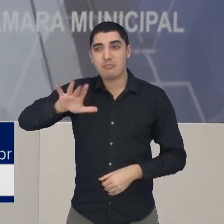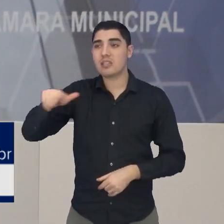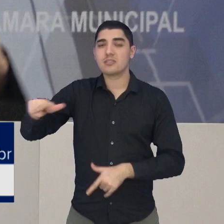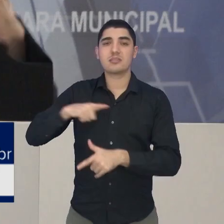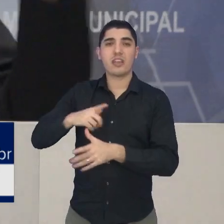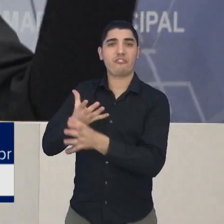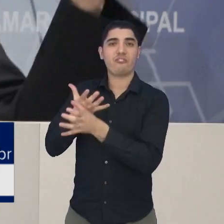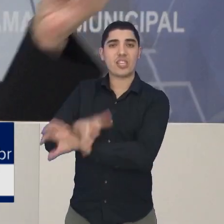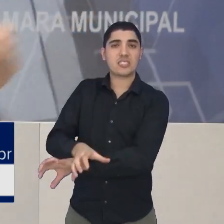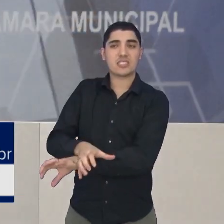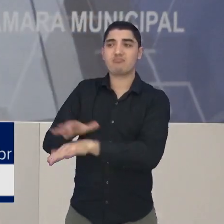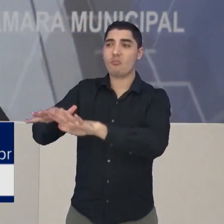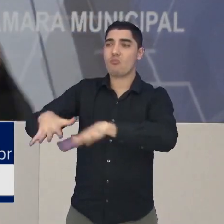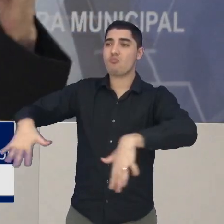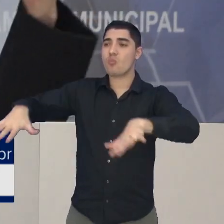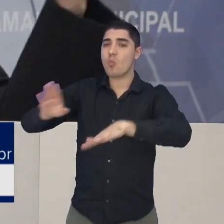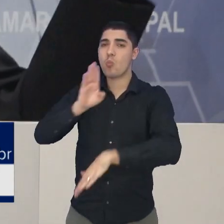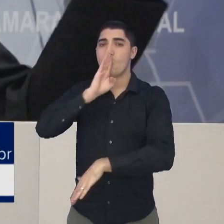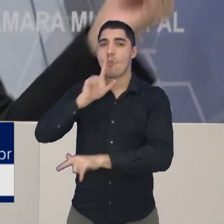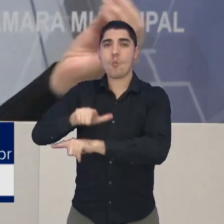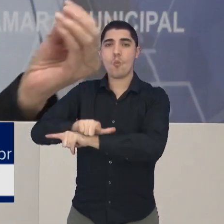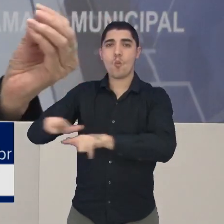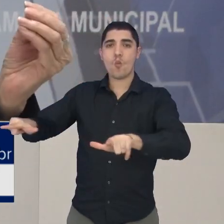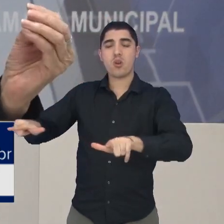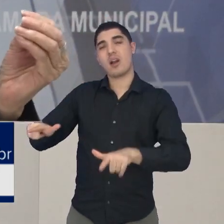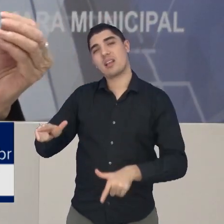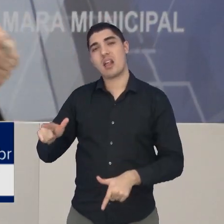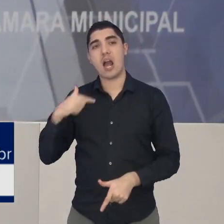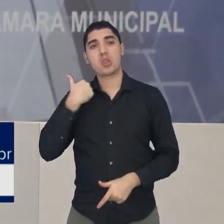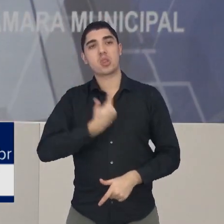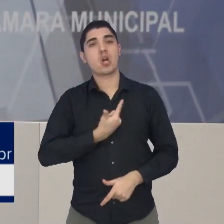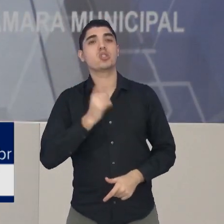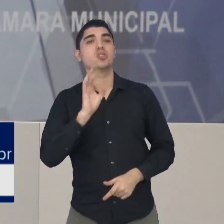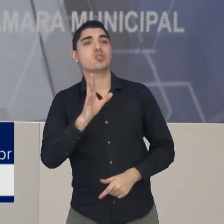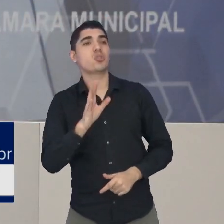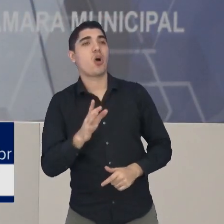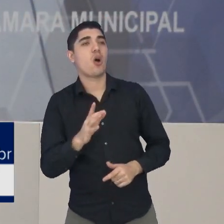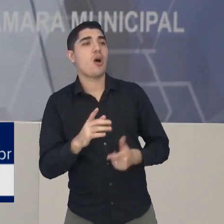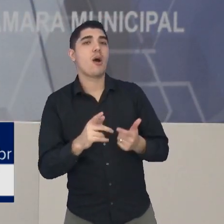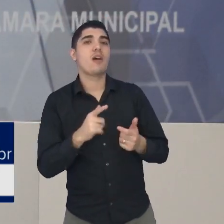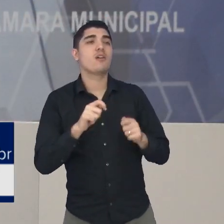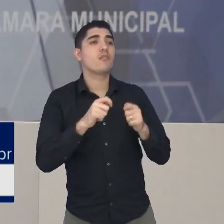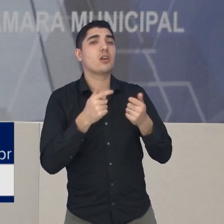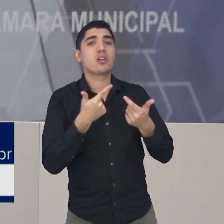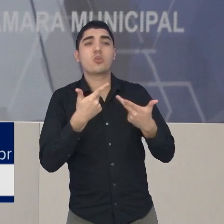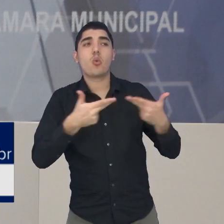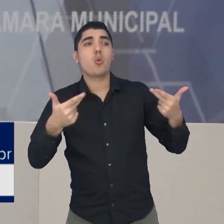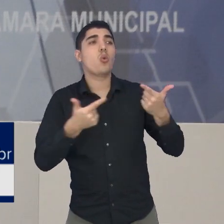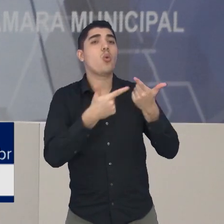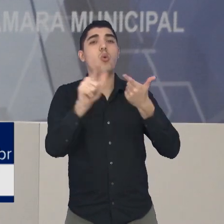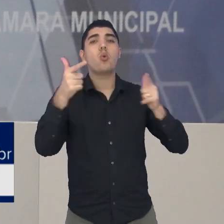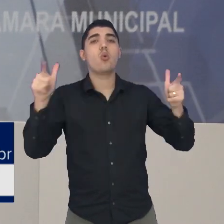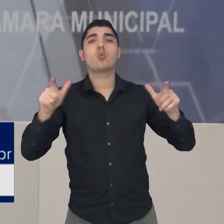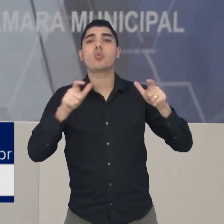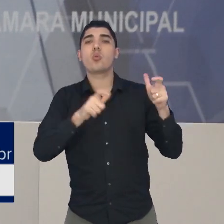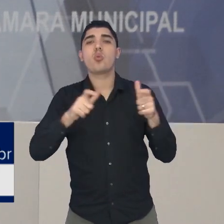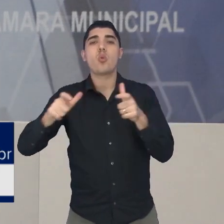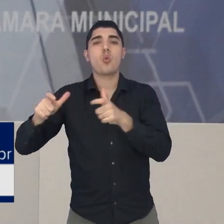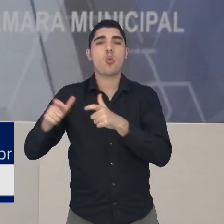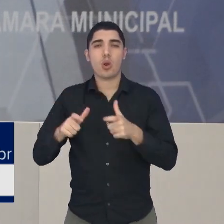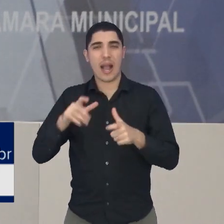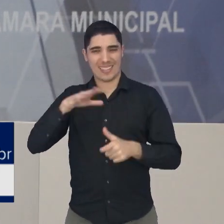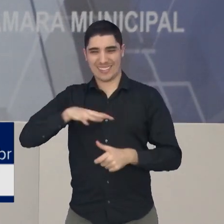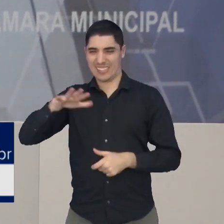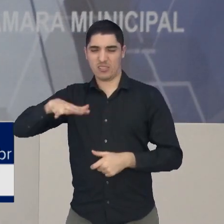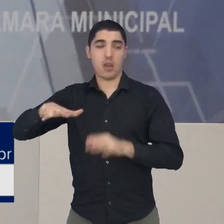isso, nós estávamos procurando fazer outros investimentos para fora do centro. Isso também não foi considerado. Foi considerado